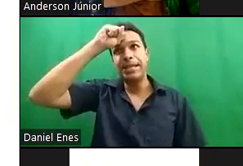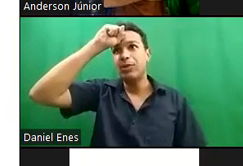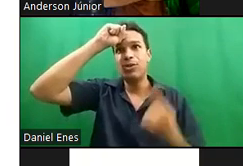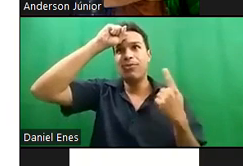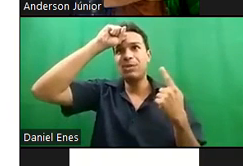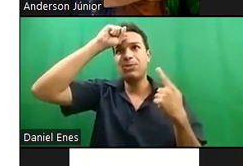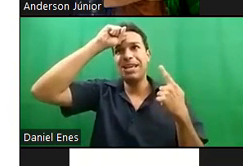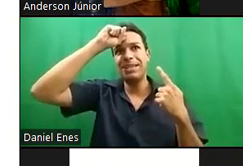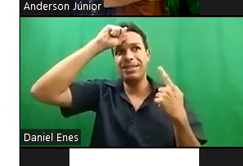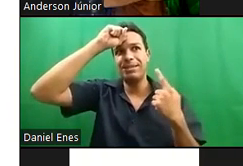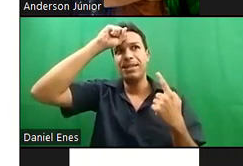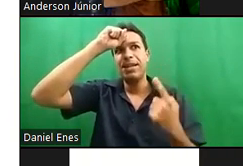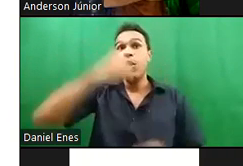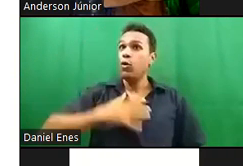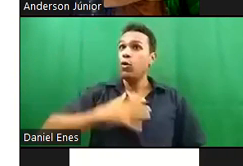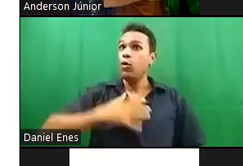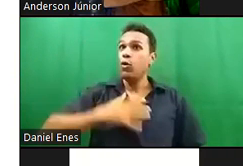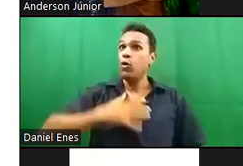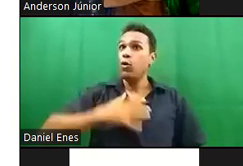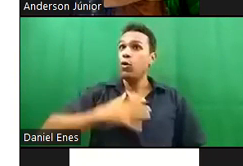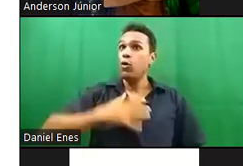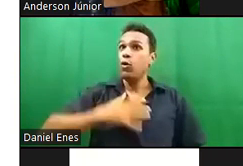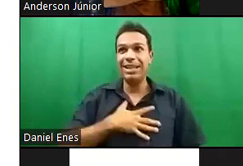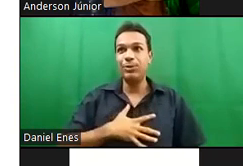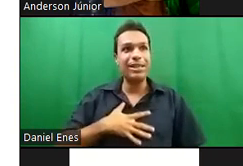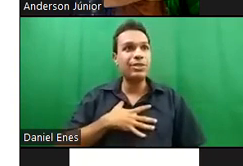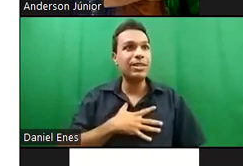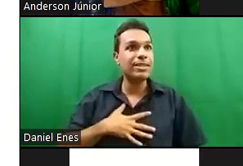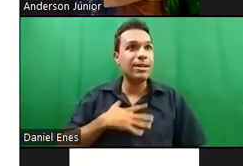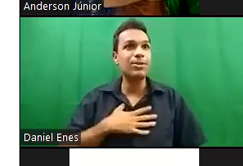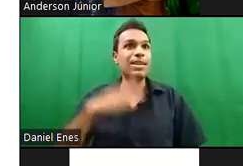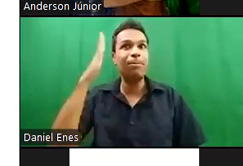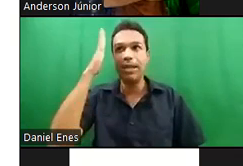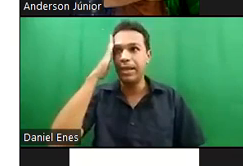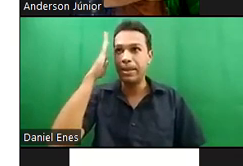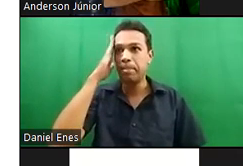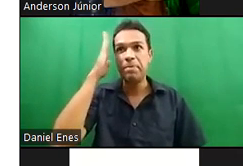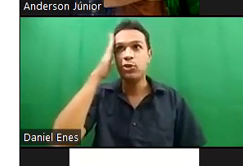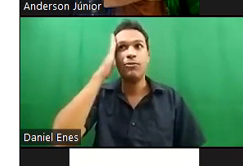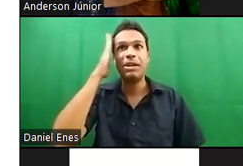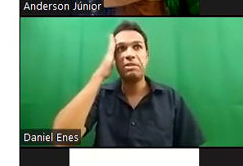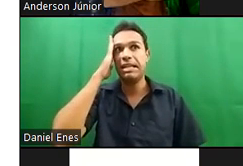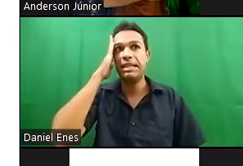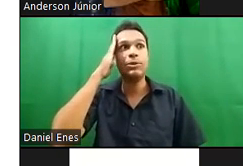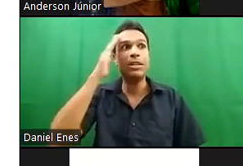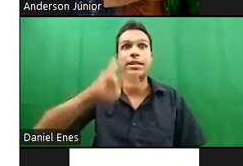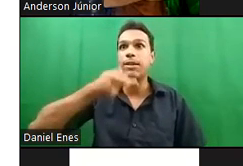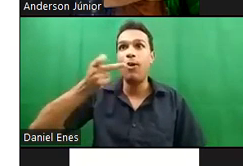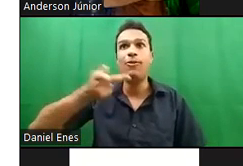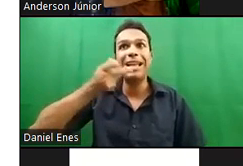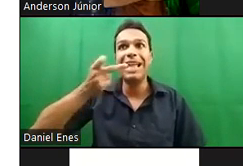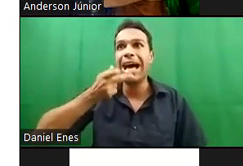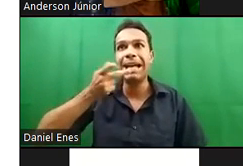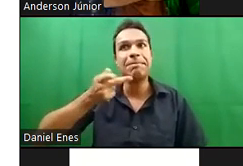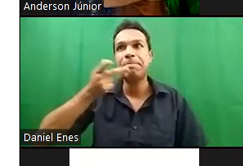Aprender, eu só faço ele aqui. Gostar, eu só faço aqui, ele não tem direção. Saber, eu só faço ele aqui, não tem direção.